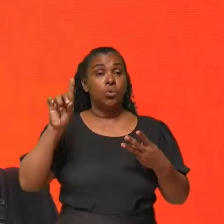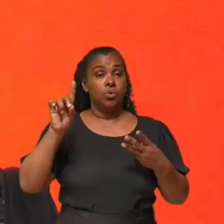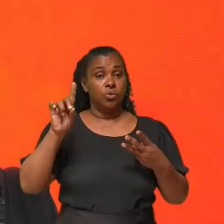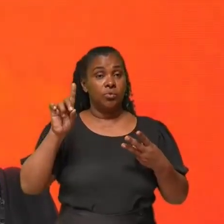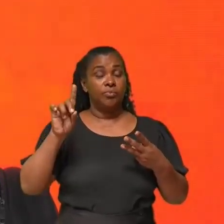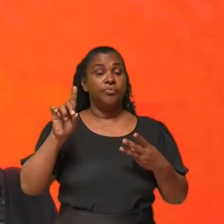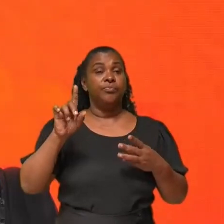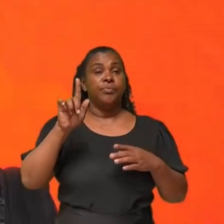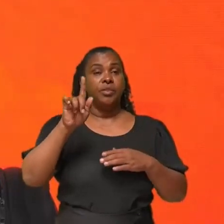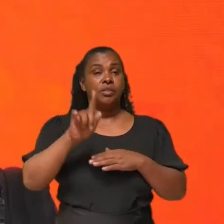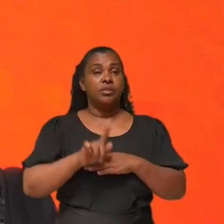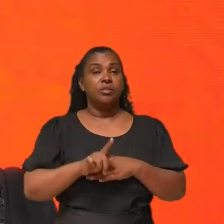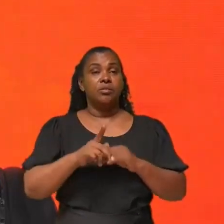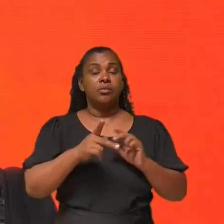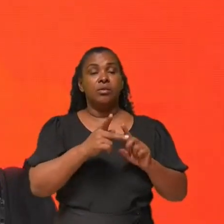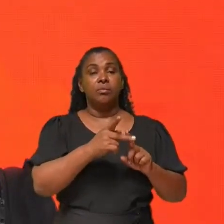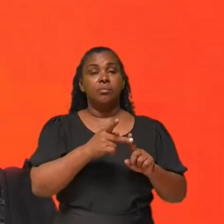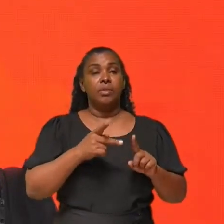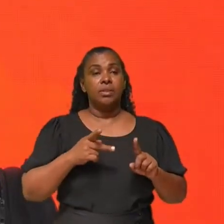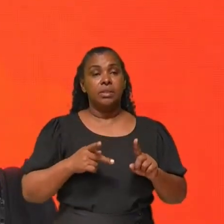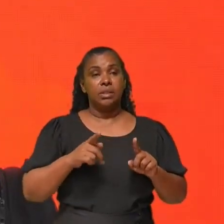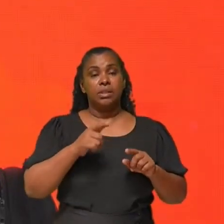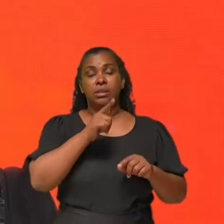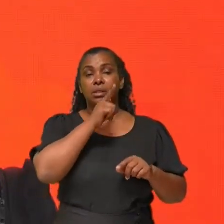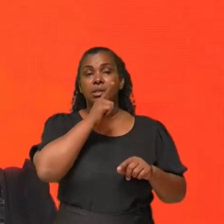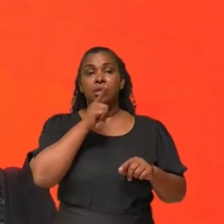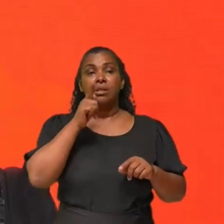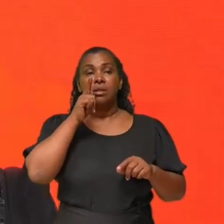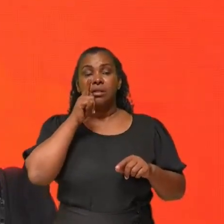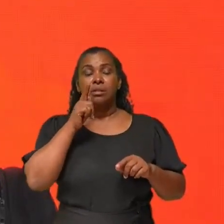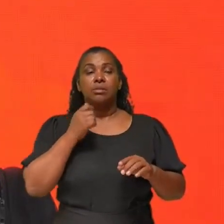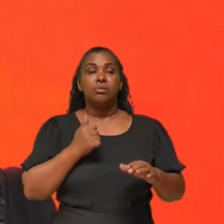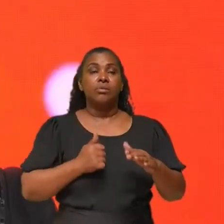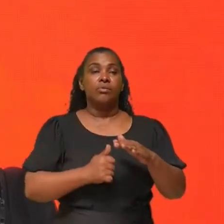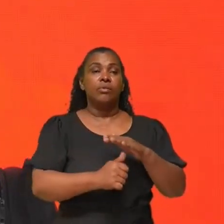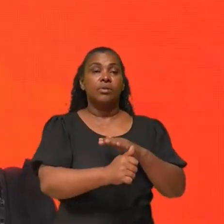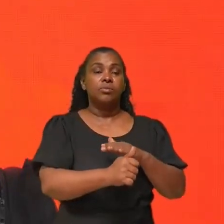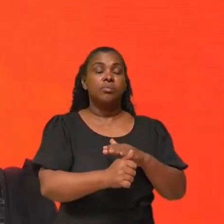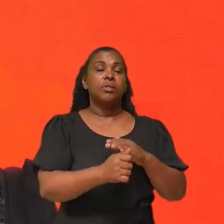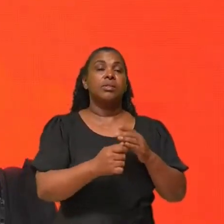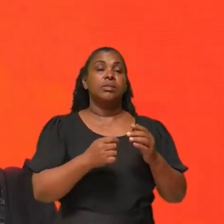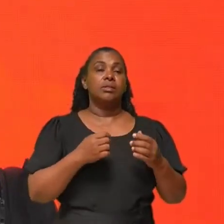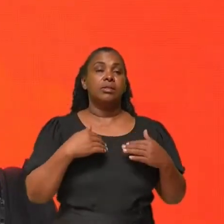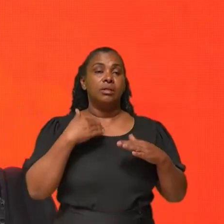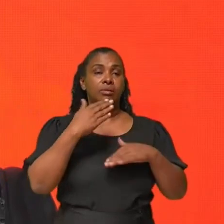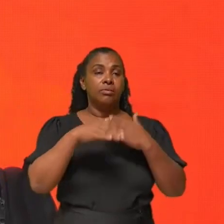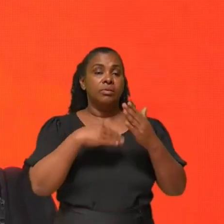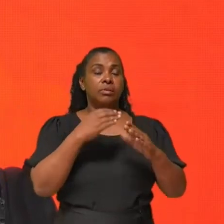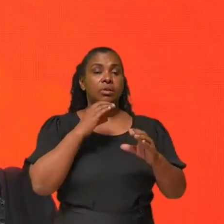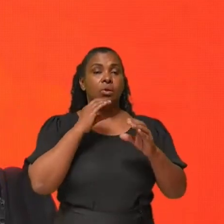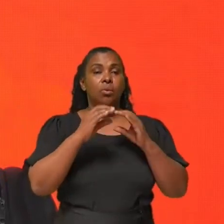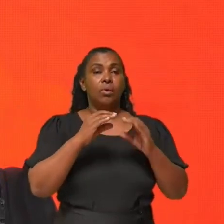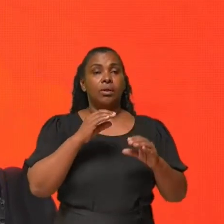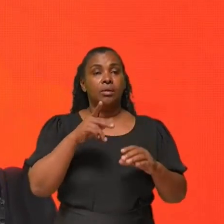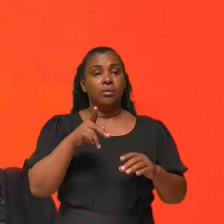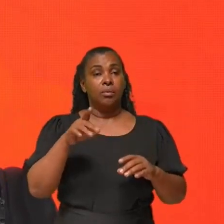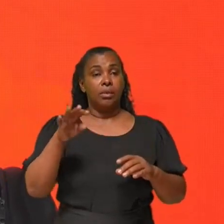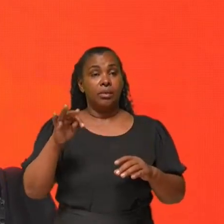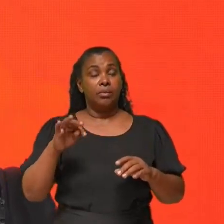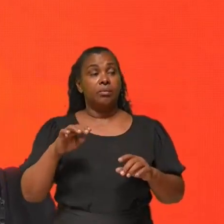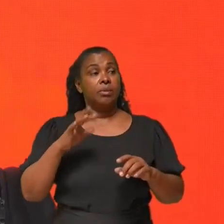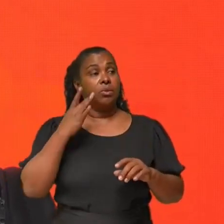teve um investimento muito grande em avançar na comunicação do PT, mas eu acho que o período nos exige muito